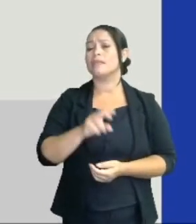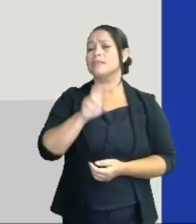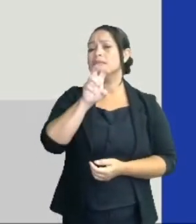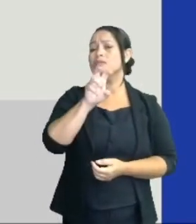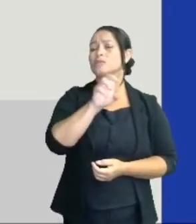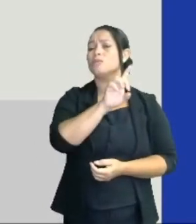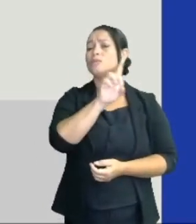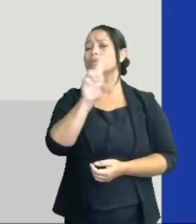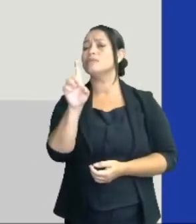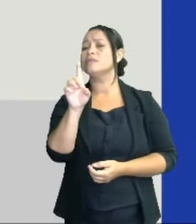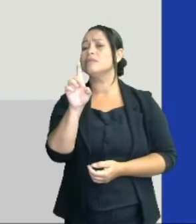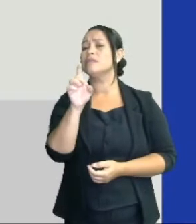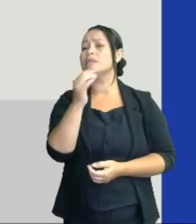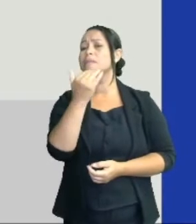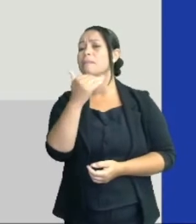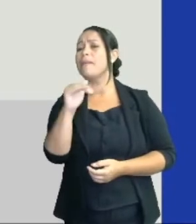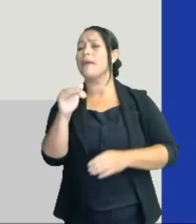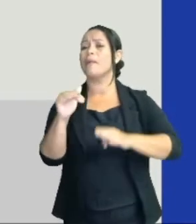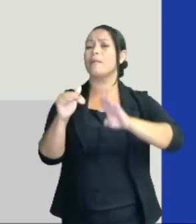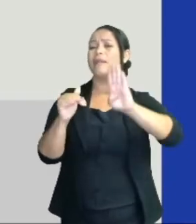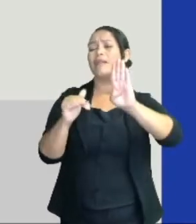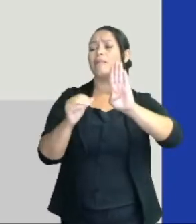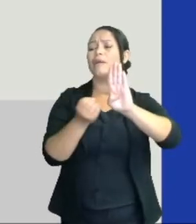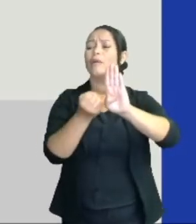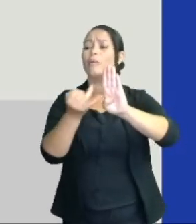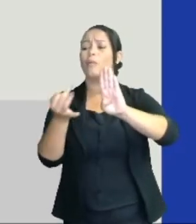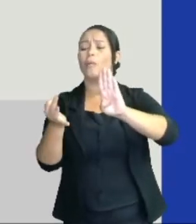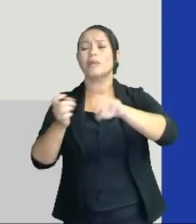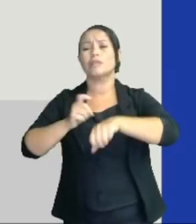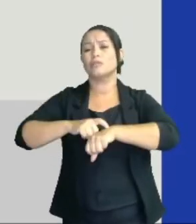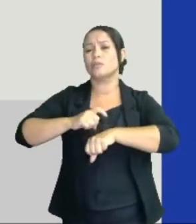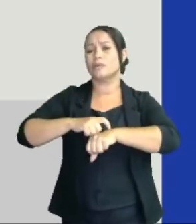5 dias e meio, quantas horas a gente vai ter?